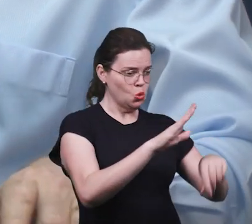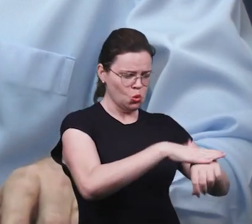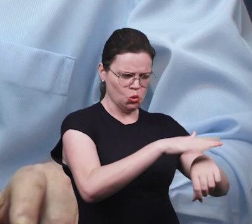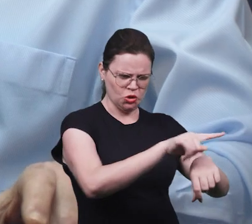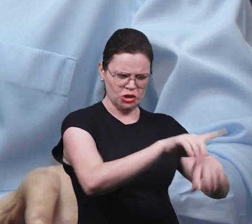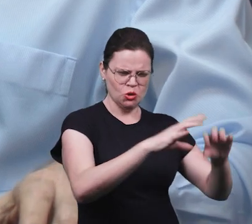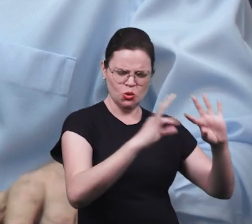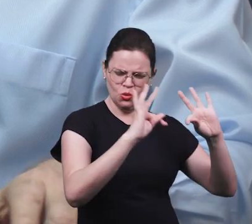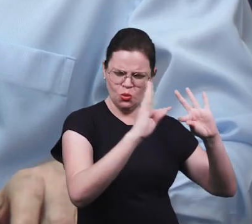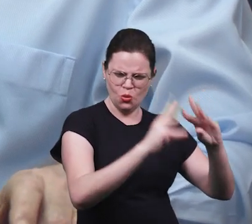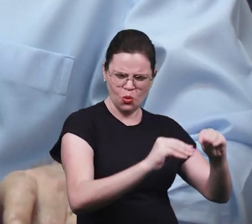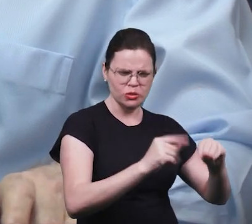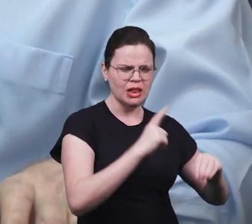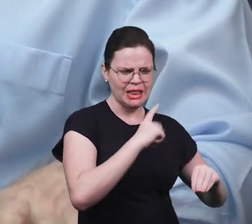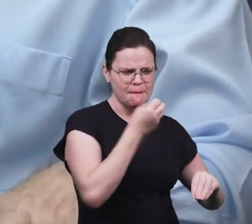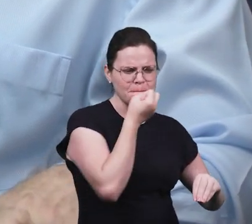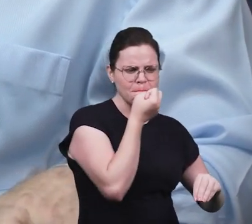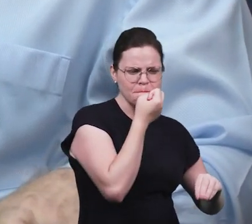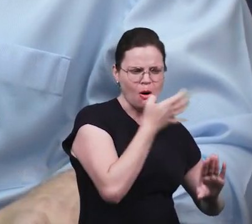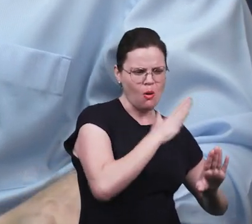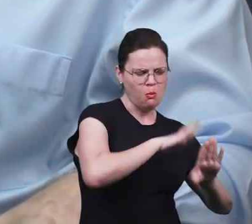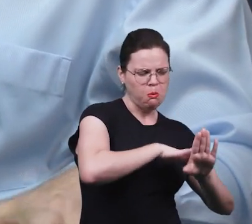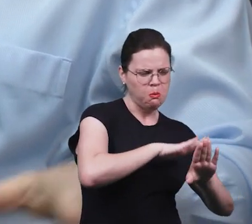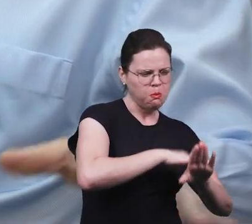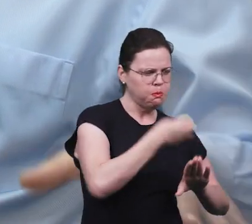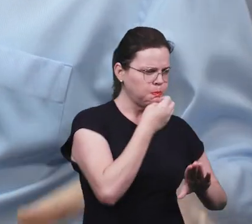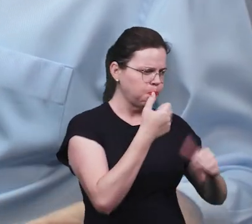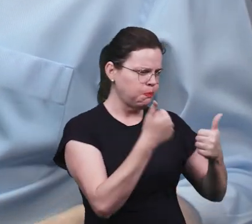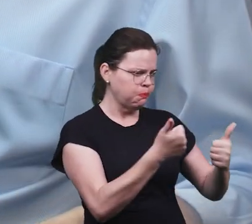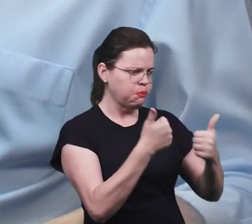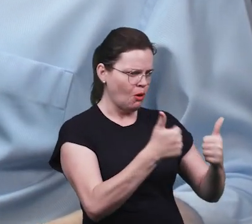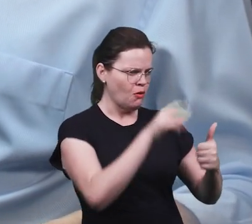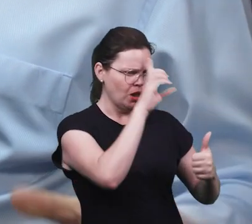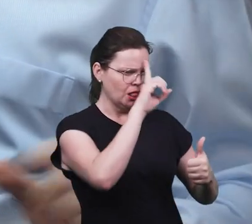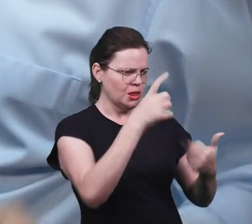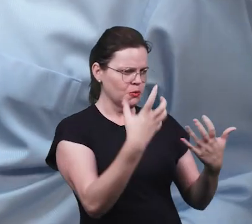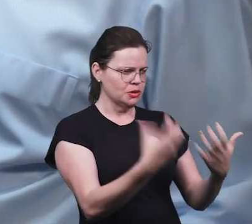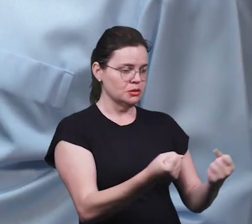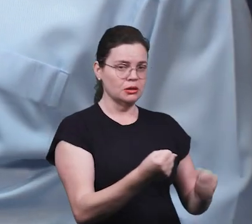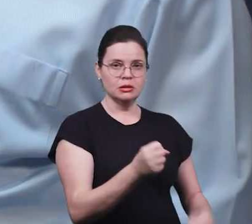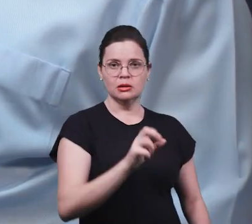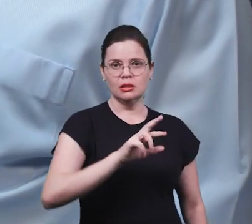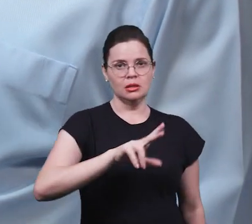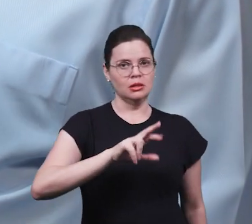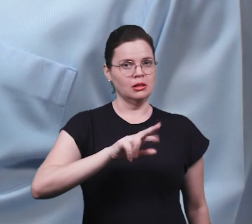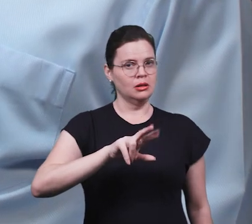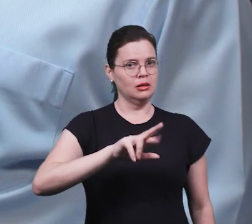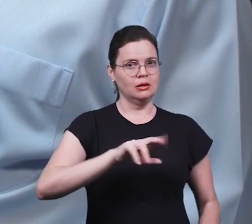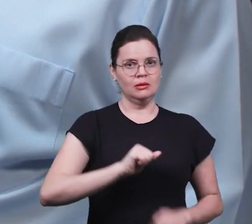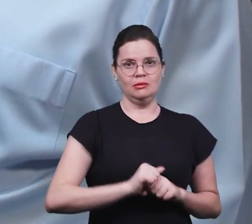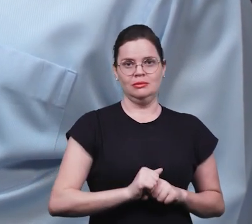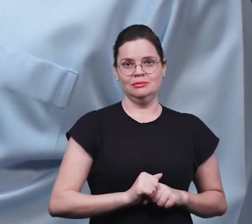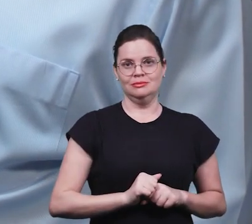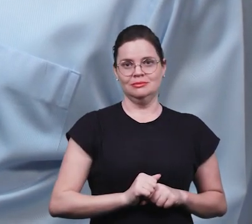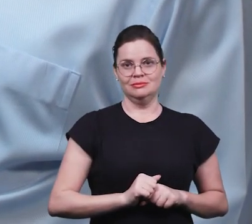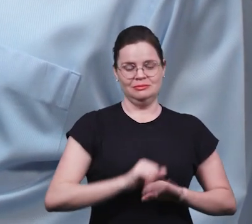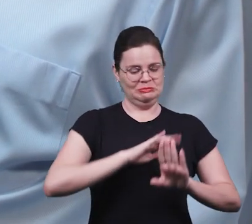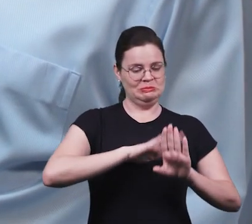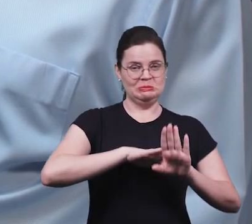Deus, né, você está bem intencionado, então Deus aceita. E a boa intenção para Deus não vale